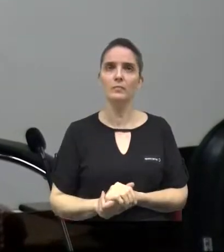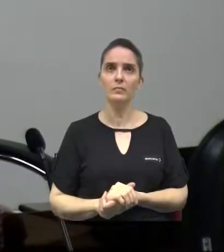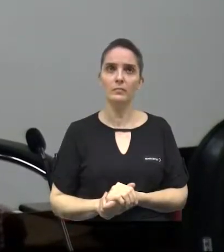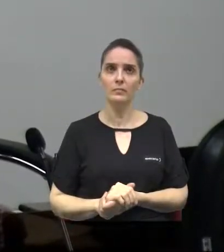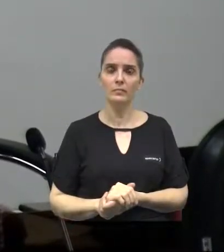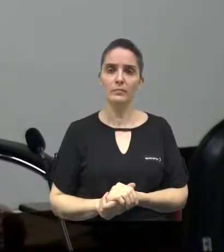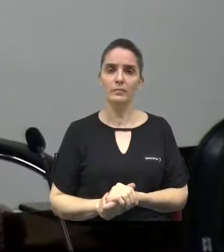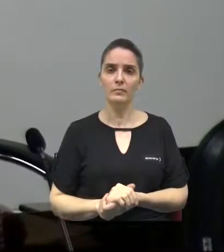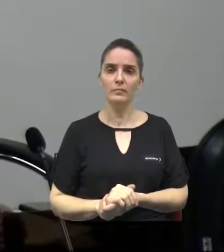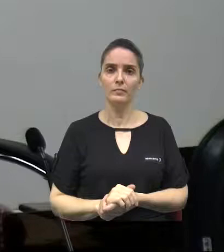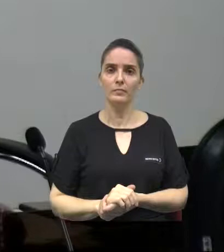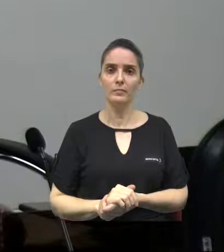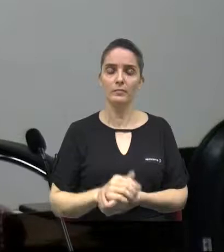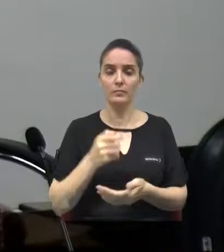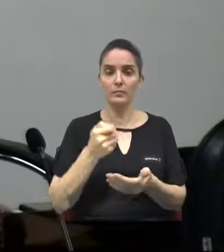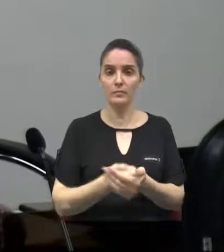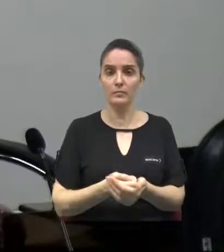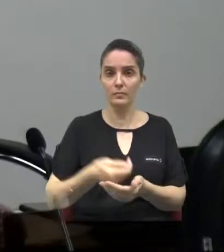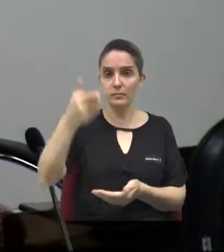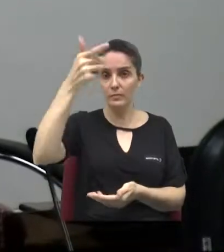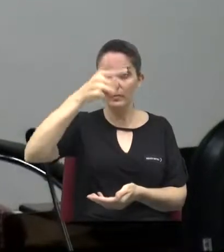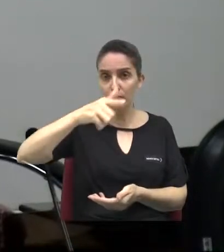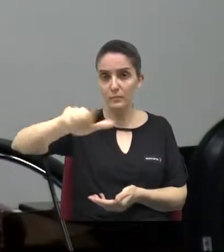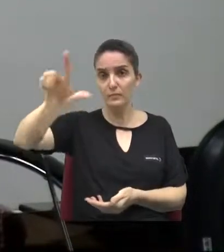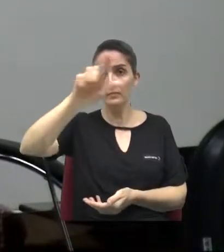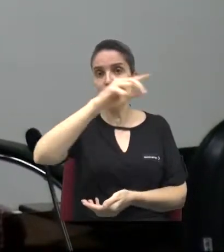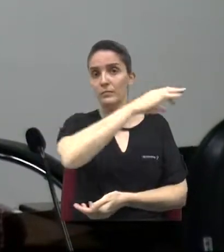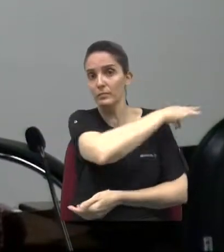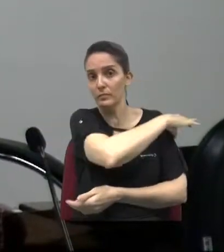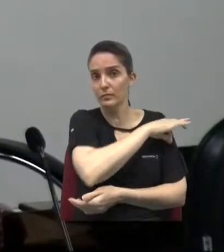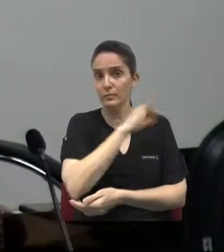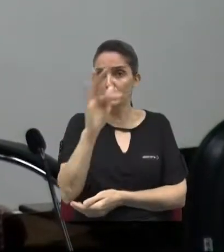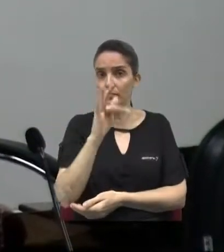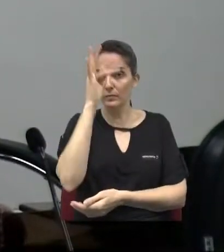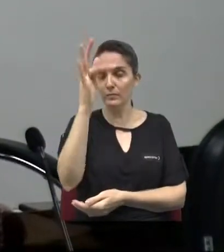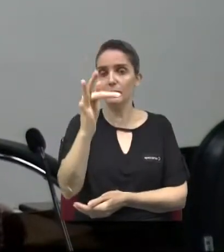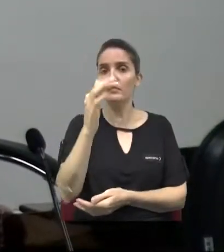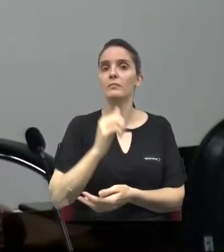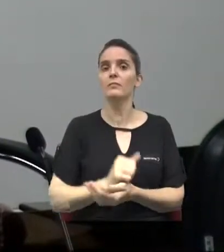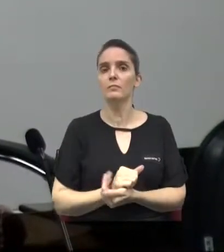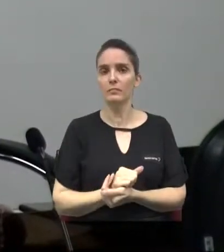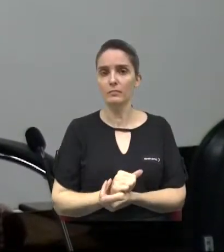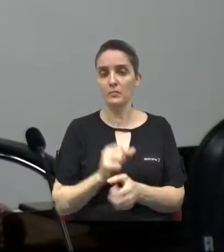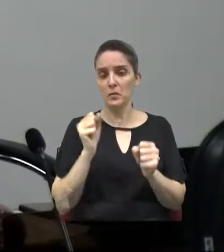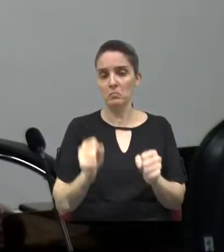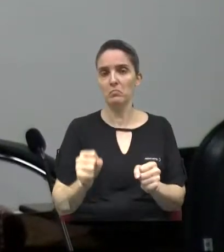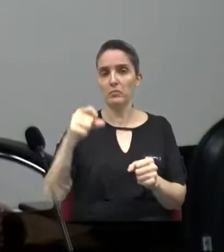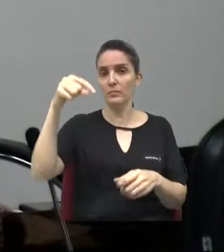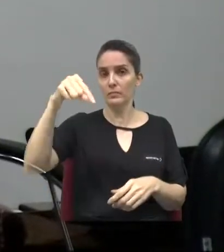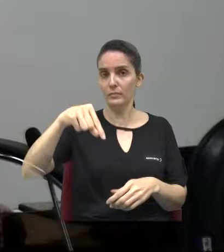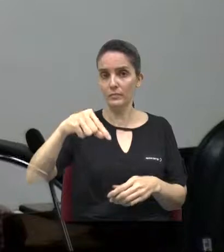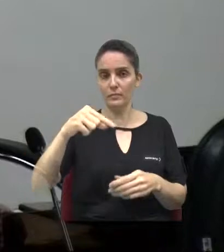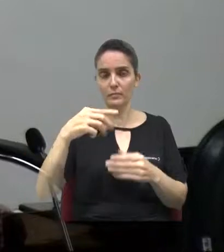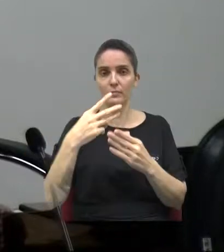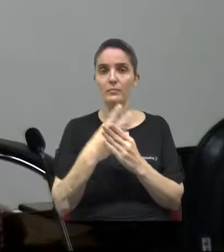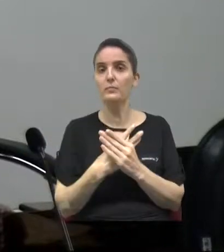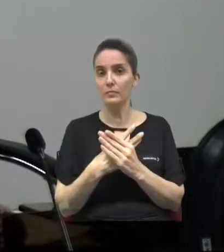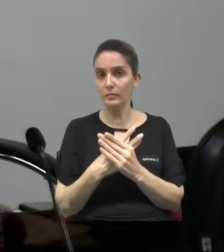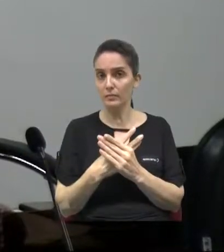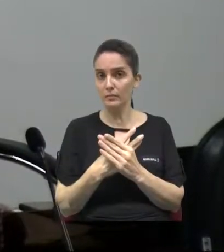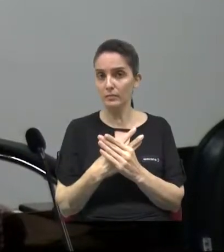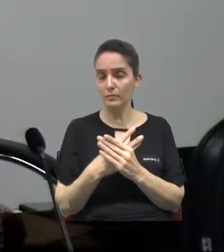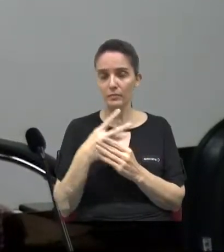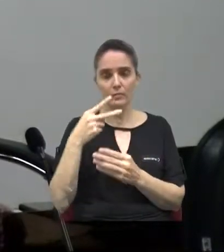uma conta para que o próximo prefeito, inclusive, o próximo prefeito pode estar nessa Câmara Municipal. E nós estamos